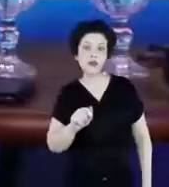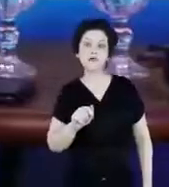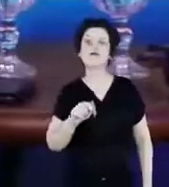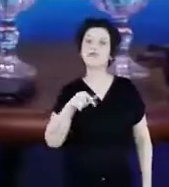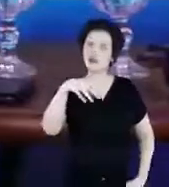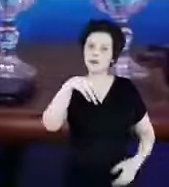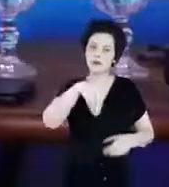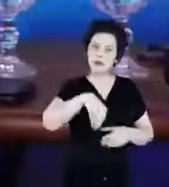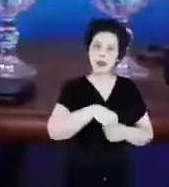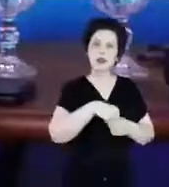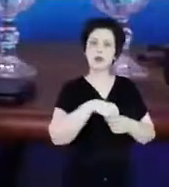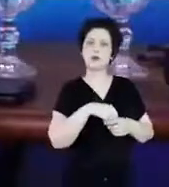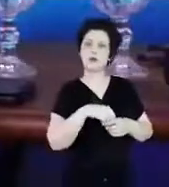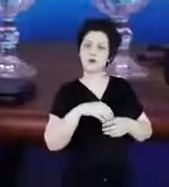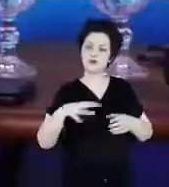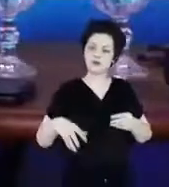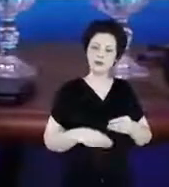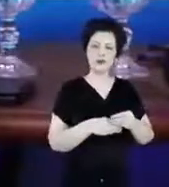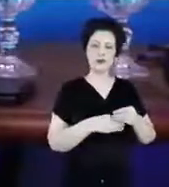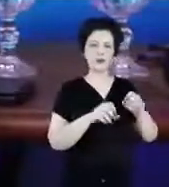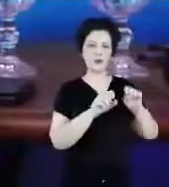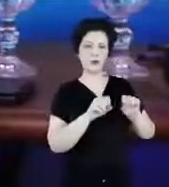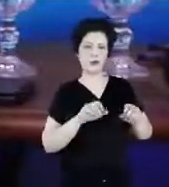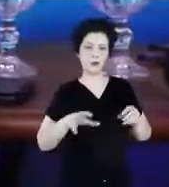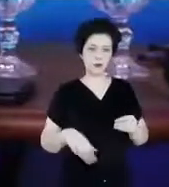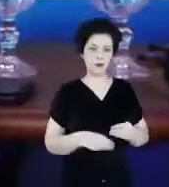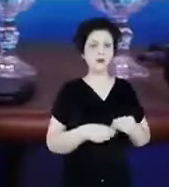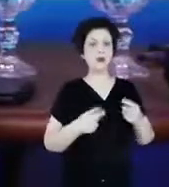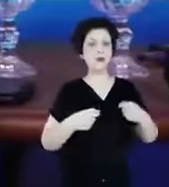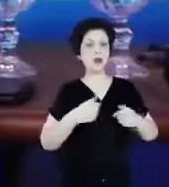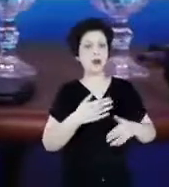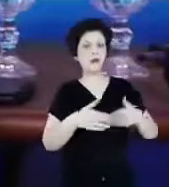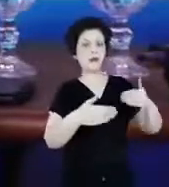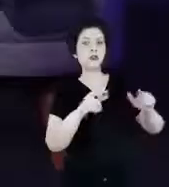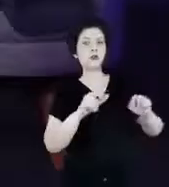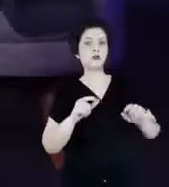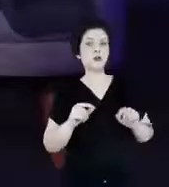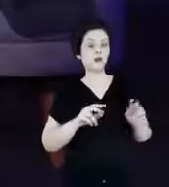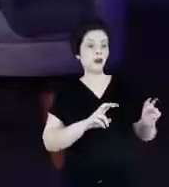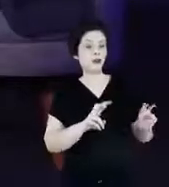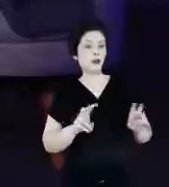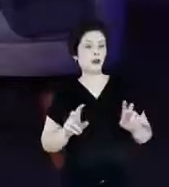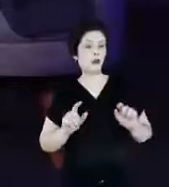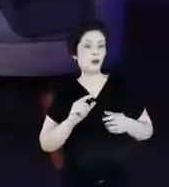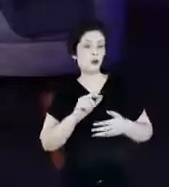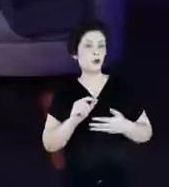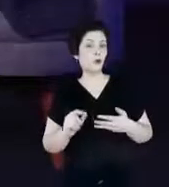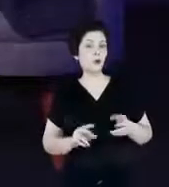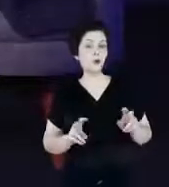sistema. E temos também ainda que avançar nas questões que dizem respeito